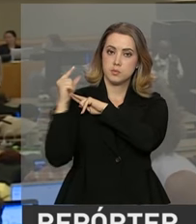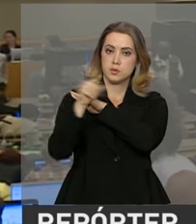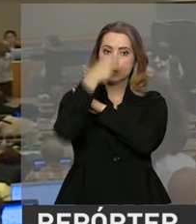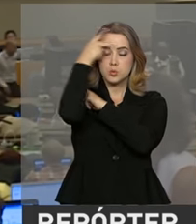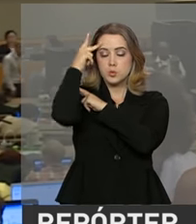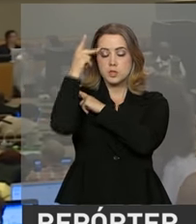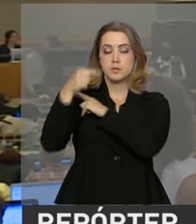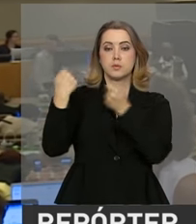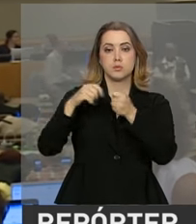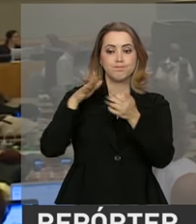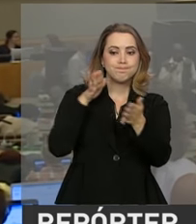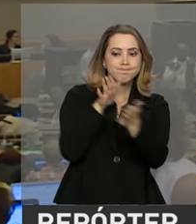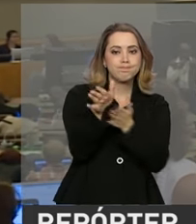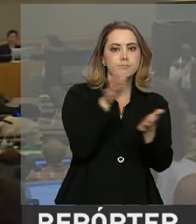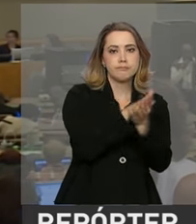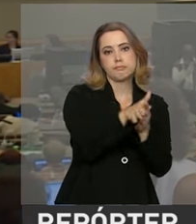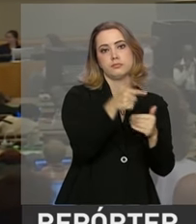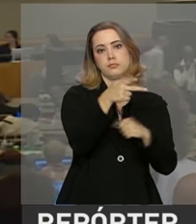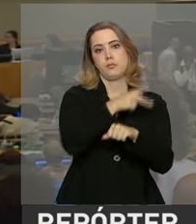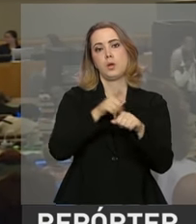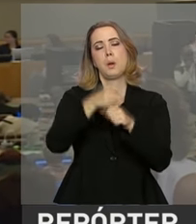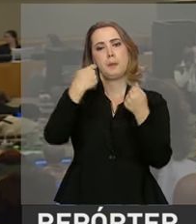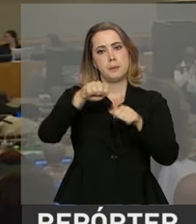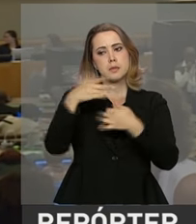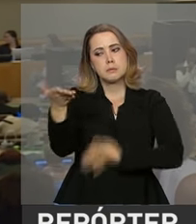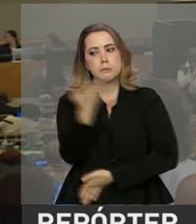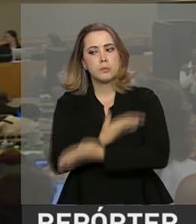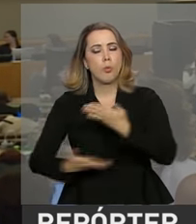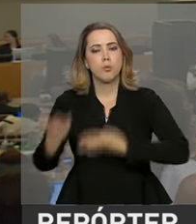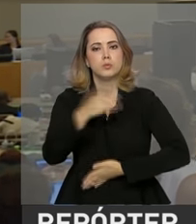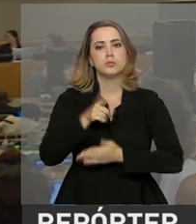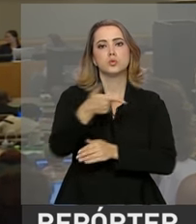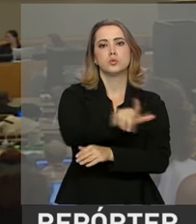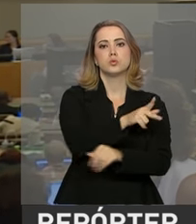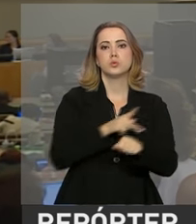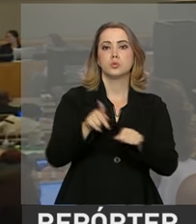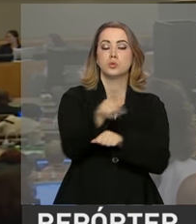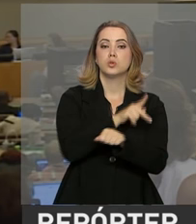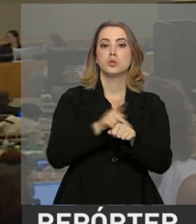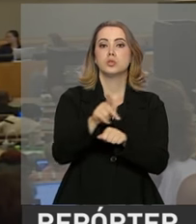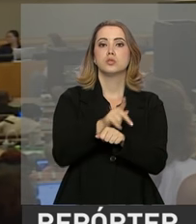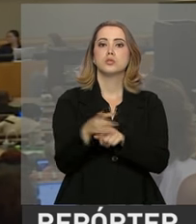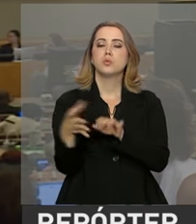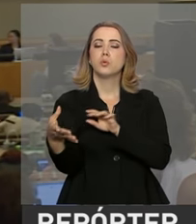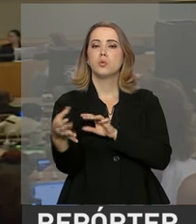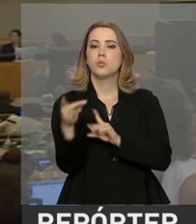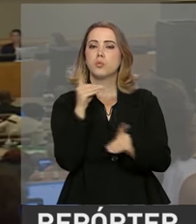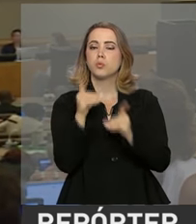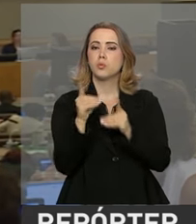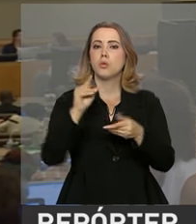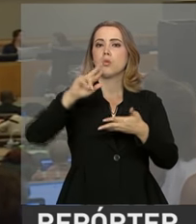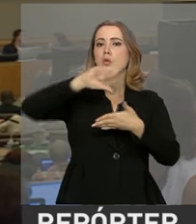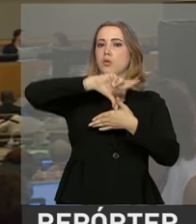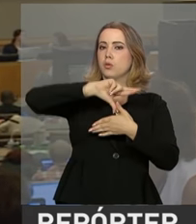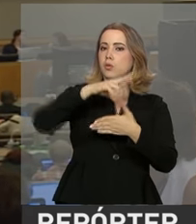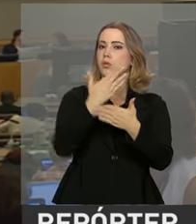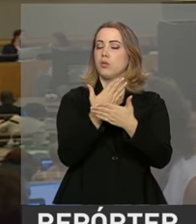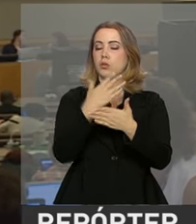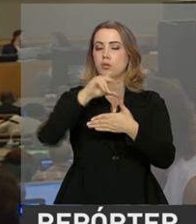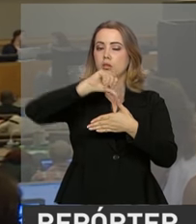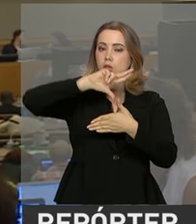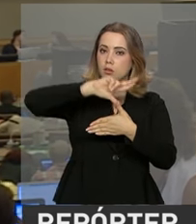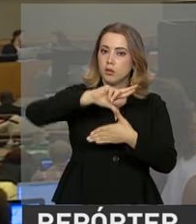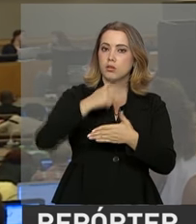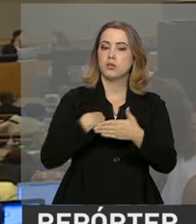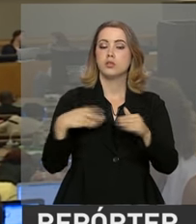deve ser compartilhada e que o Brasil tem propostas em comum outros países da América Latina, além de integrar os